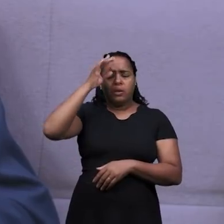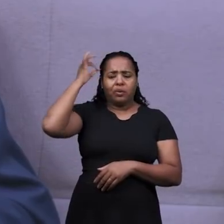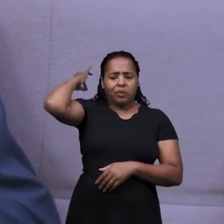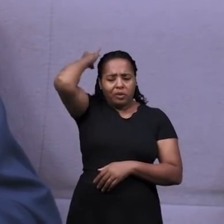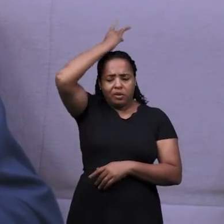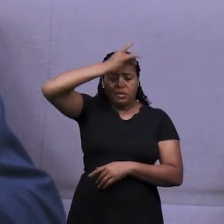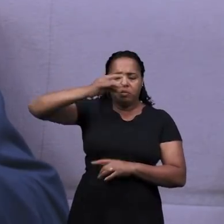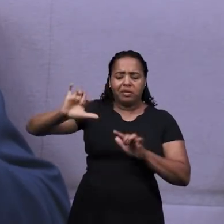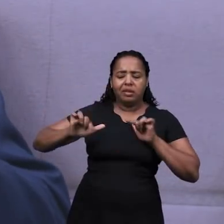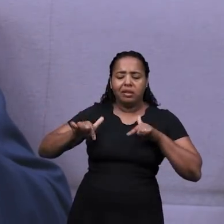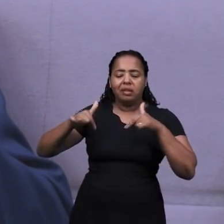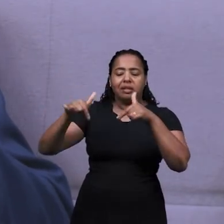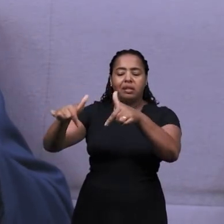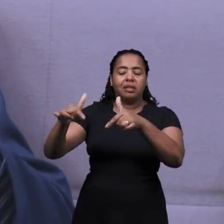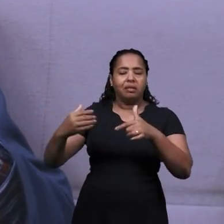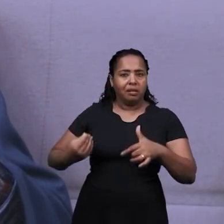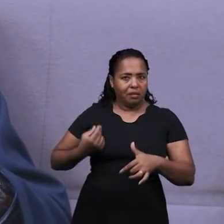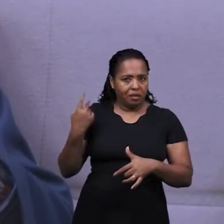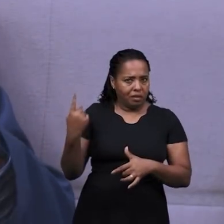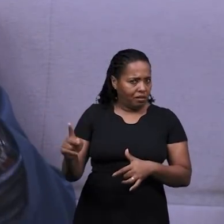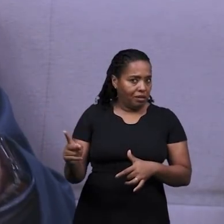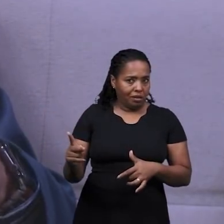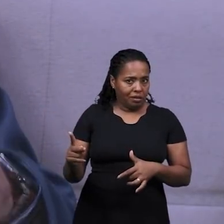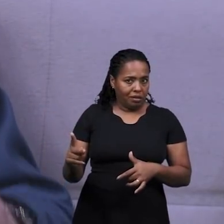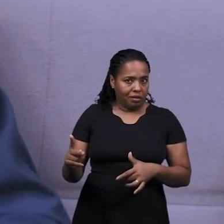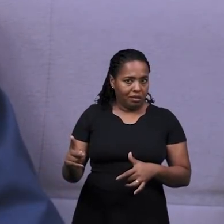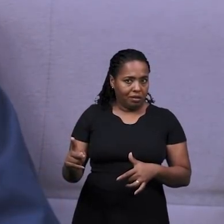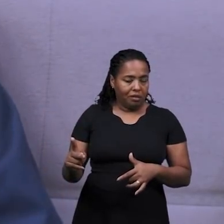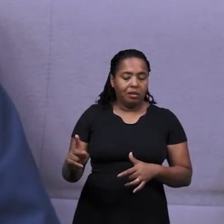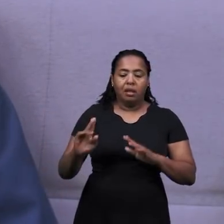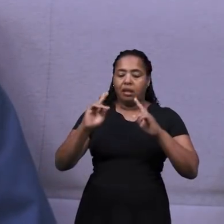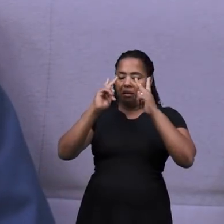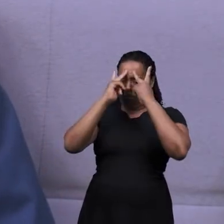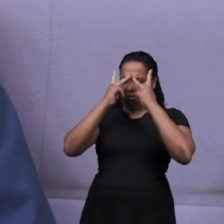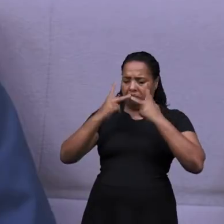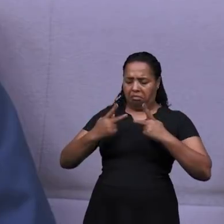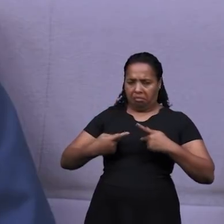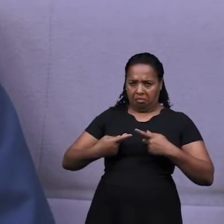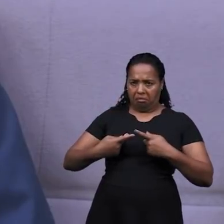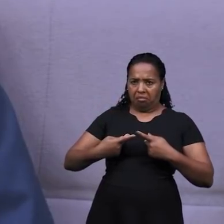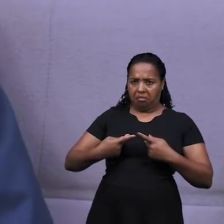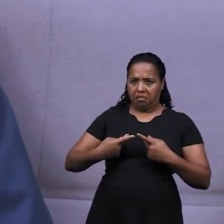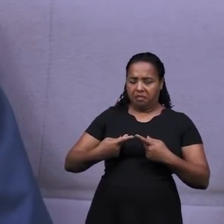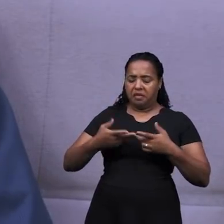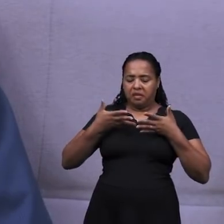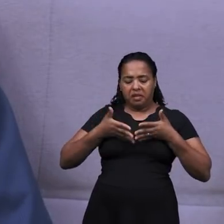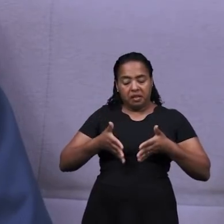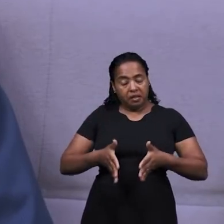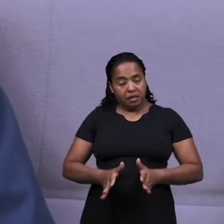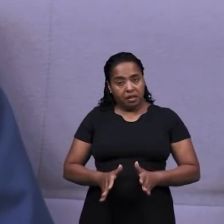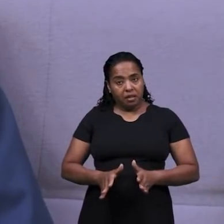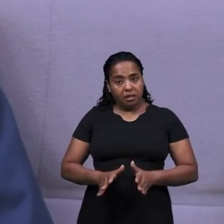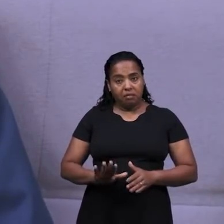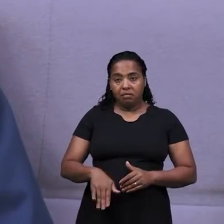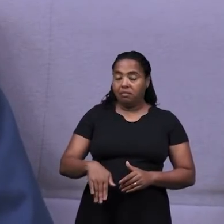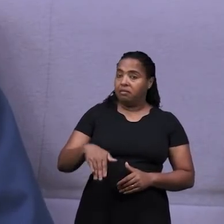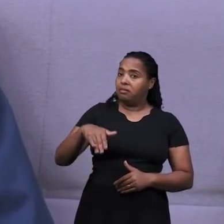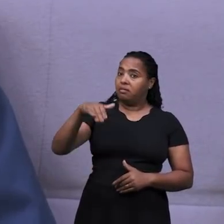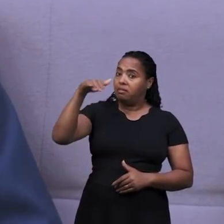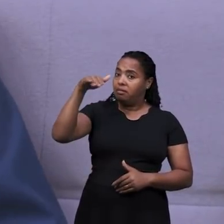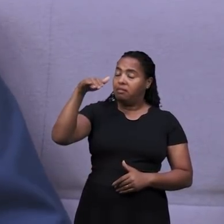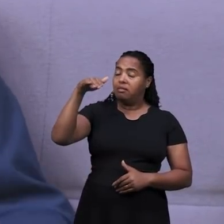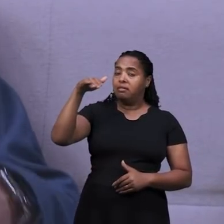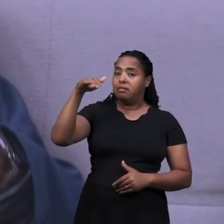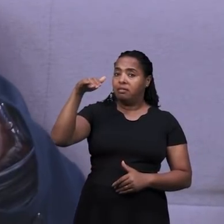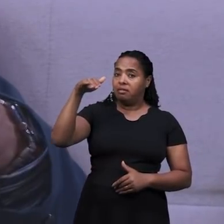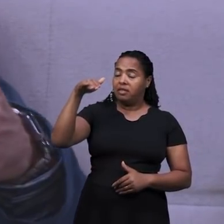da ação do Espírito de Deus. Como homem fisicamente, Sansão teve o seu nascimento, o seu